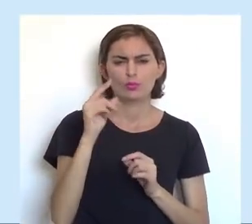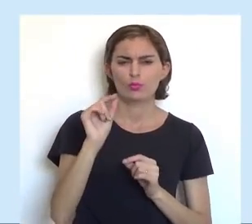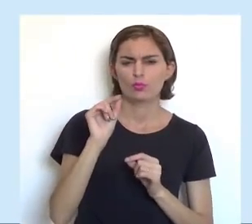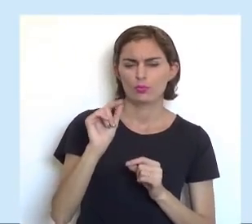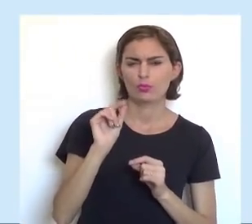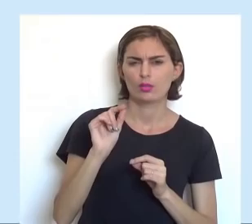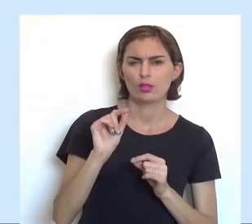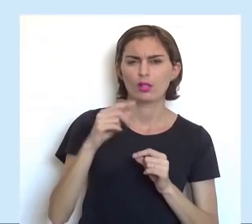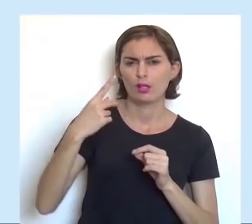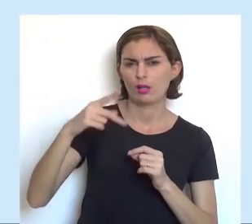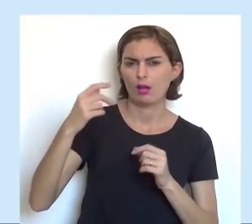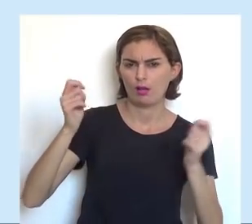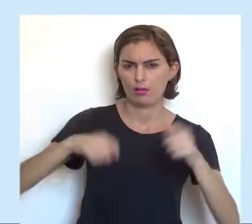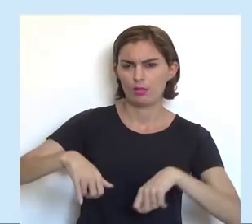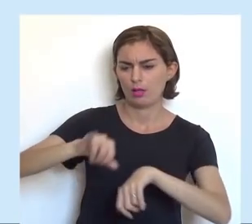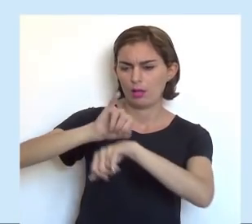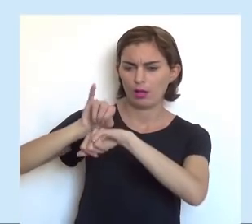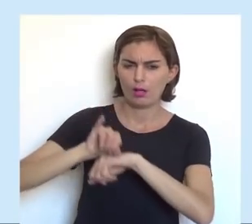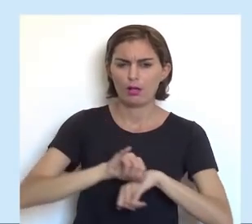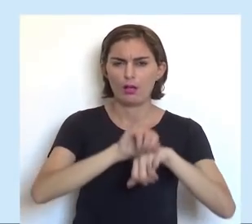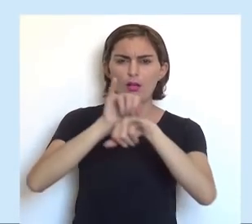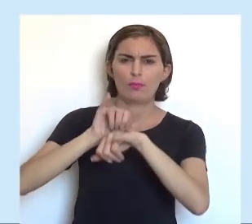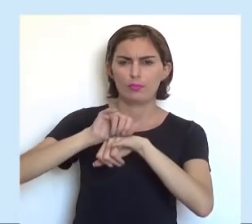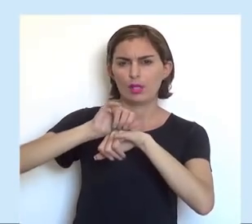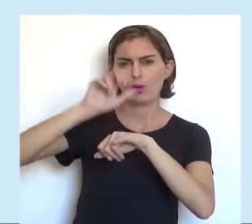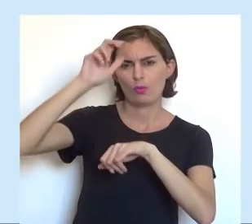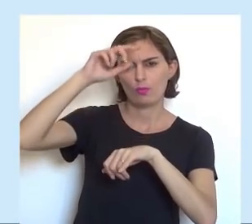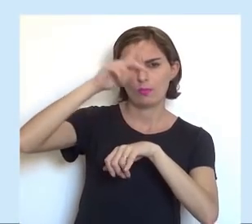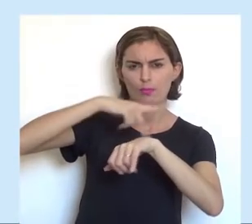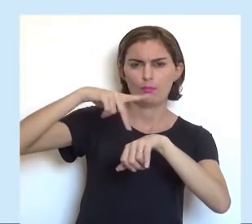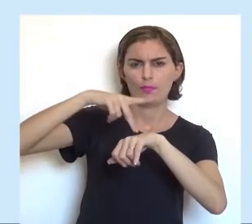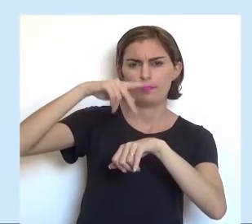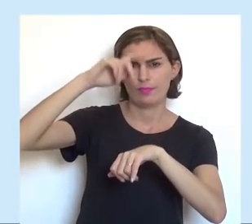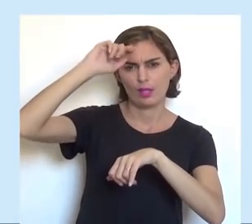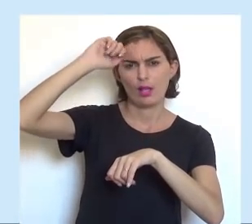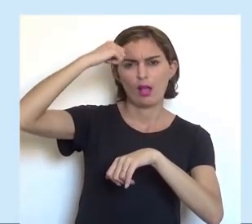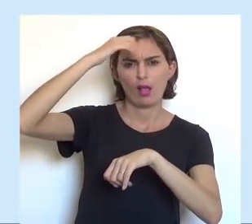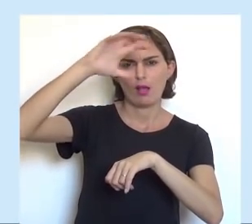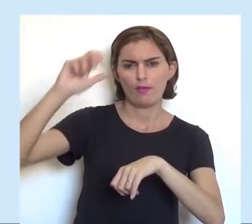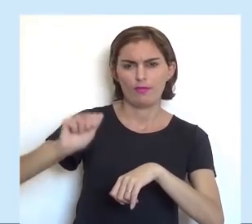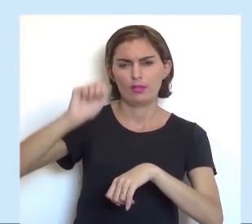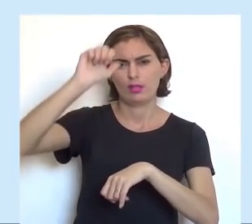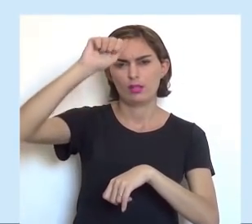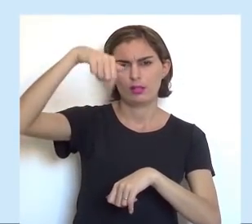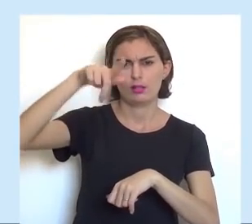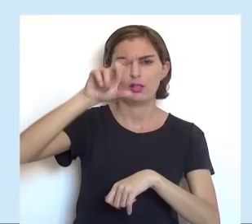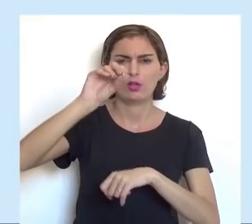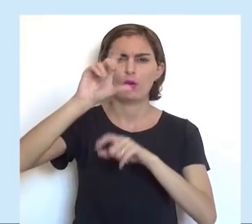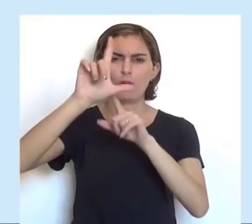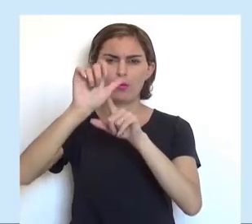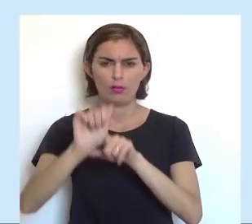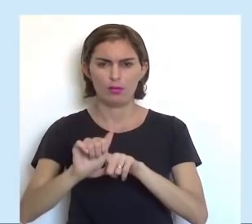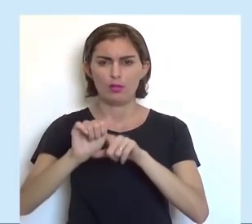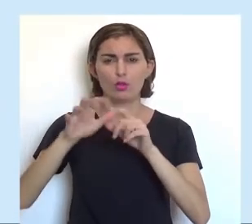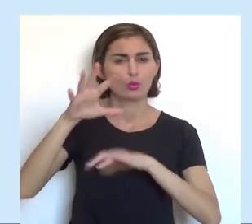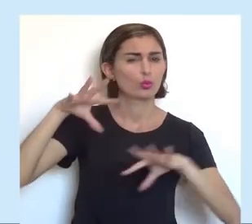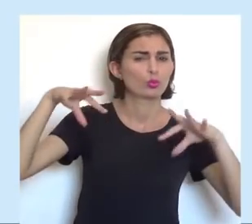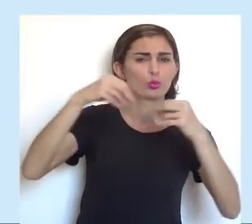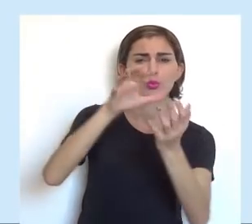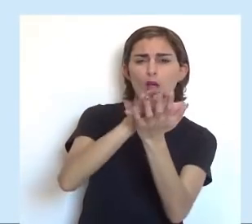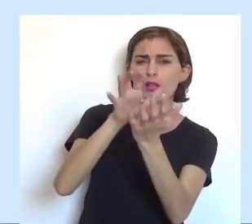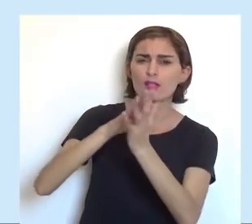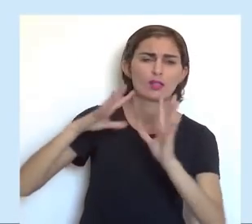Luandas. Luanda é a capital da Angola, ou seja, é justamente uma área de todo o